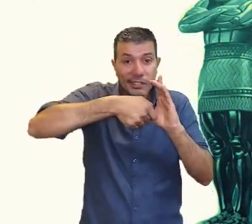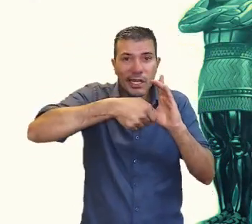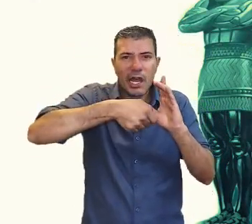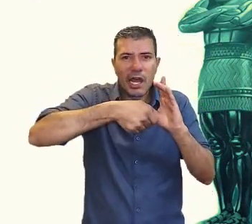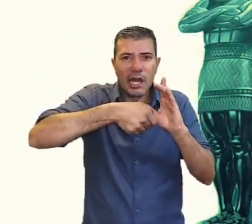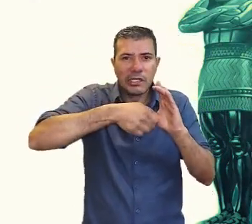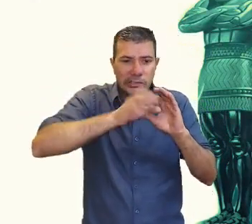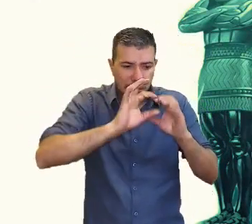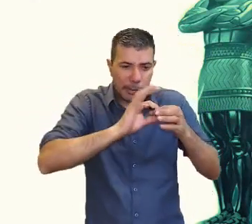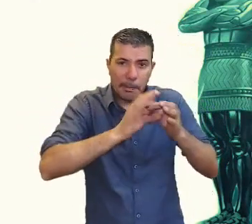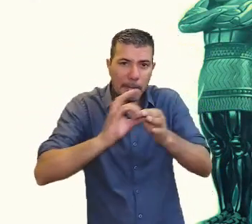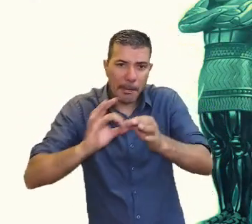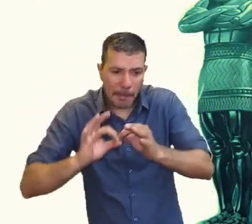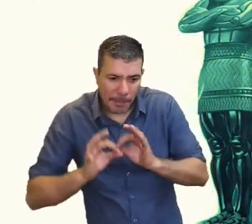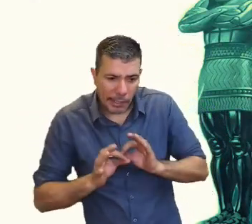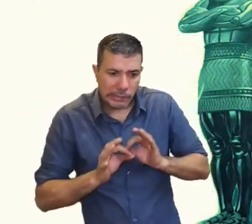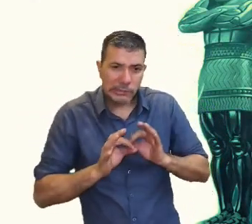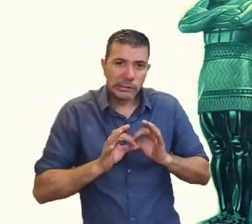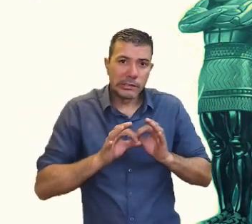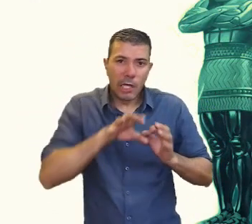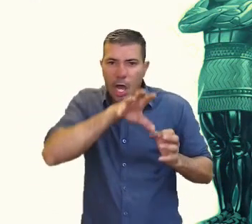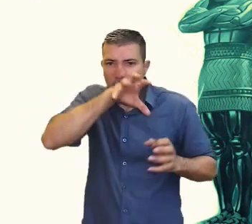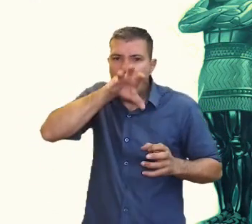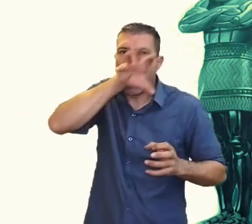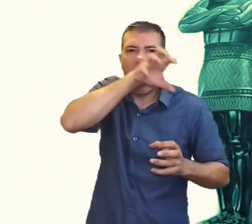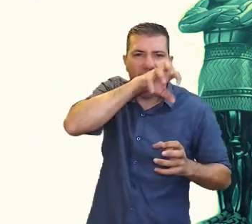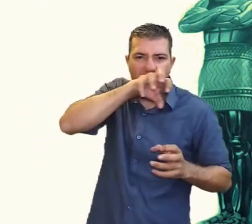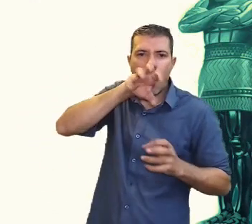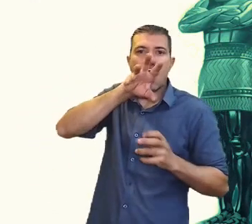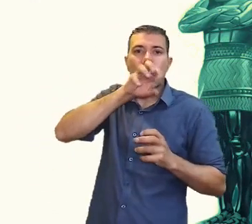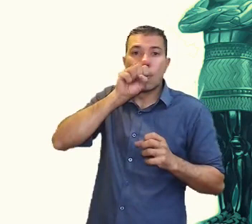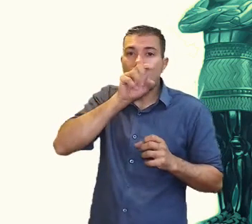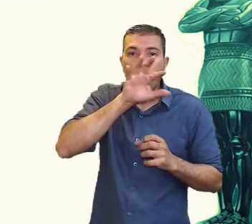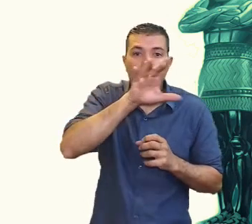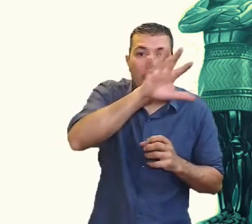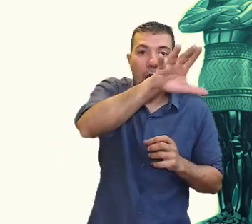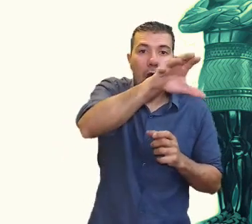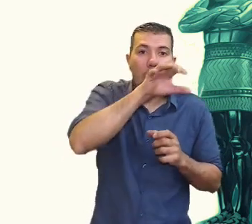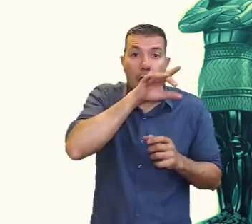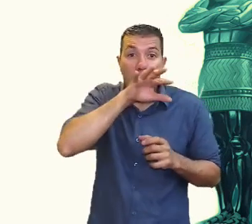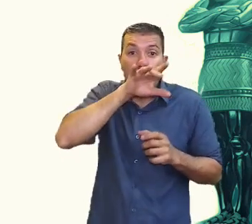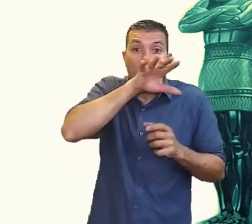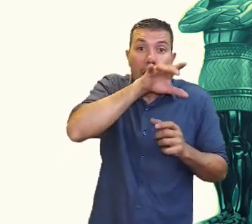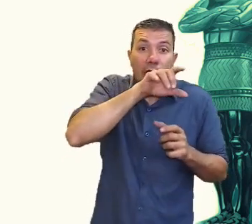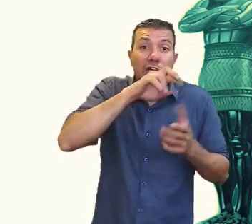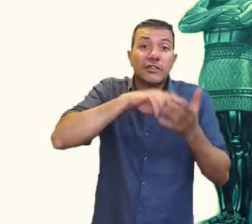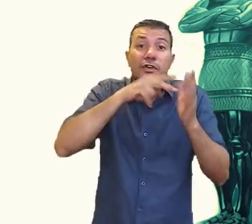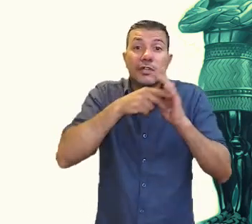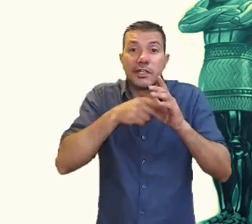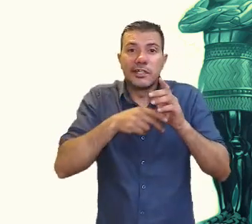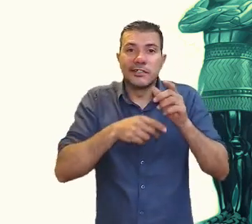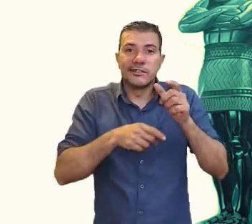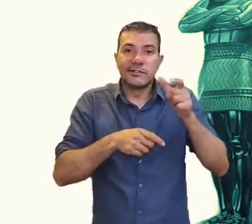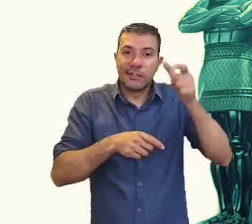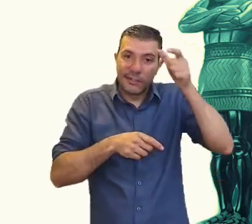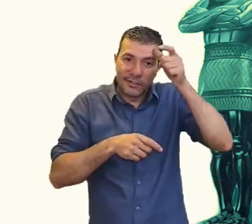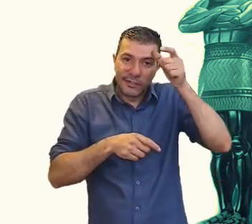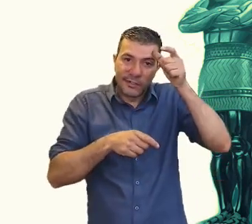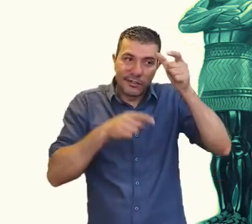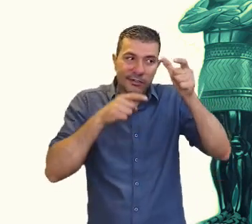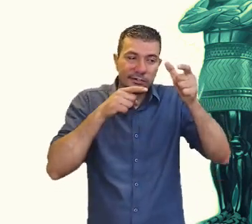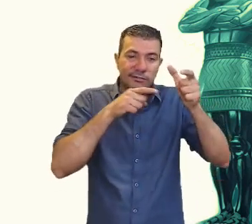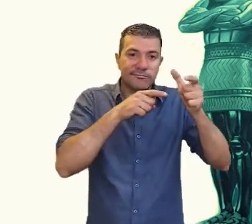grande corrente. Ele segurou o dragão, a antiga serpente que é o diabo e Satanás, e o prendeu por